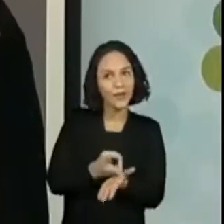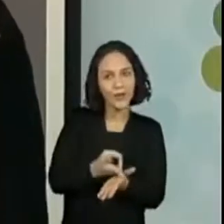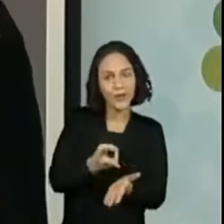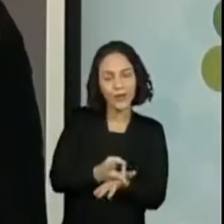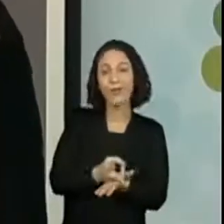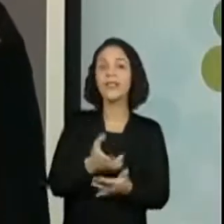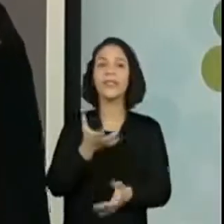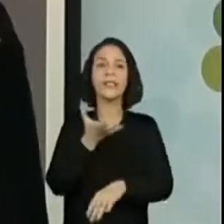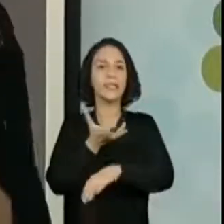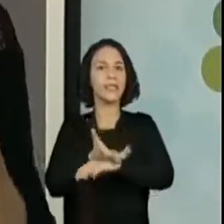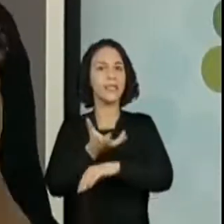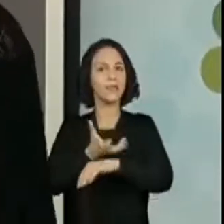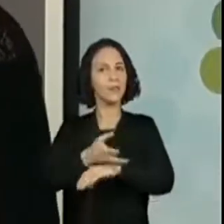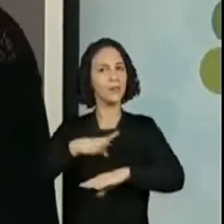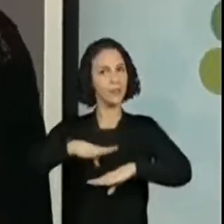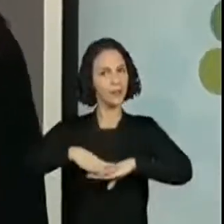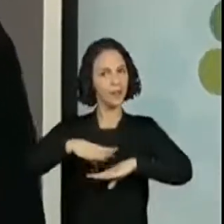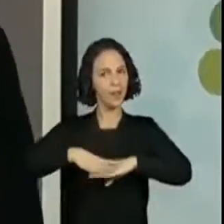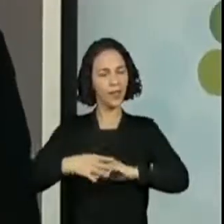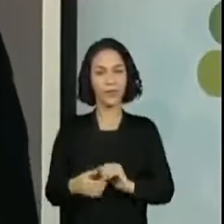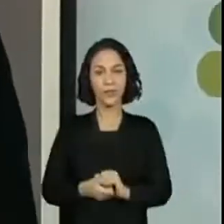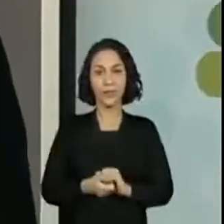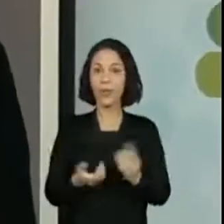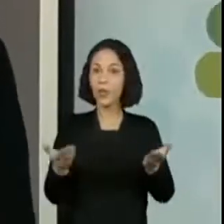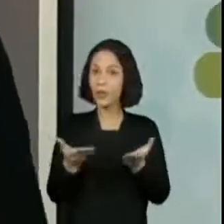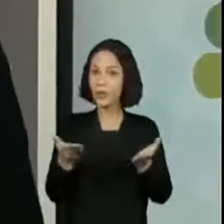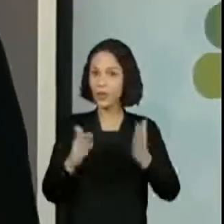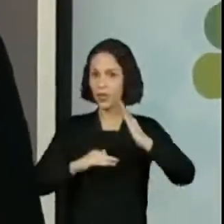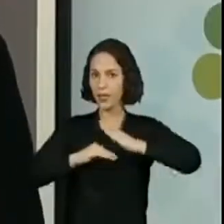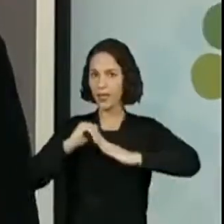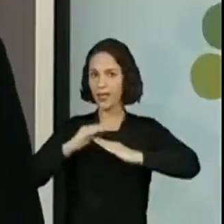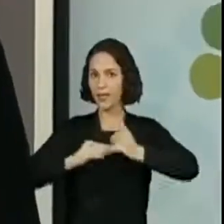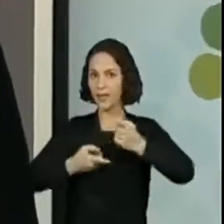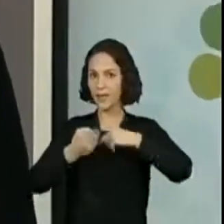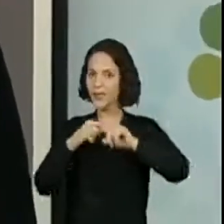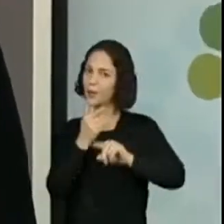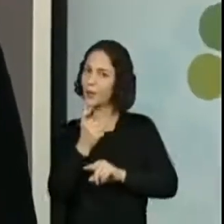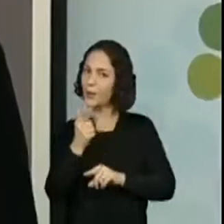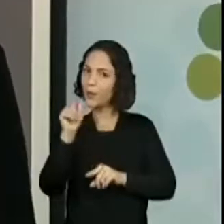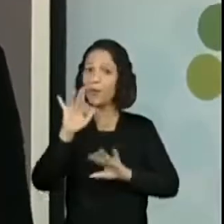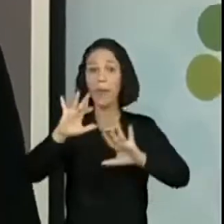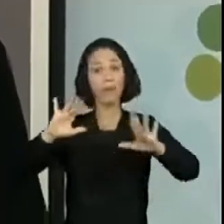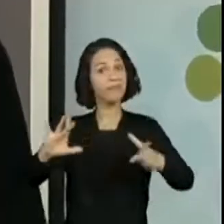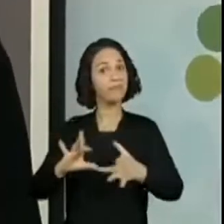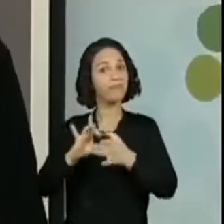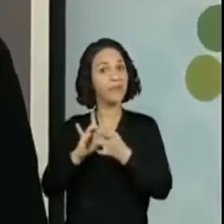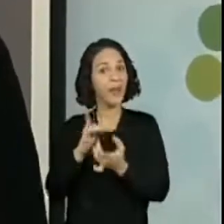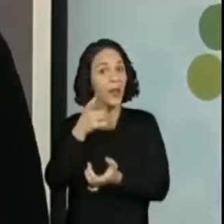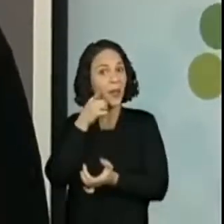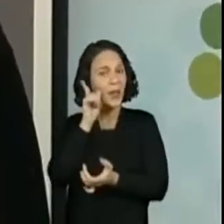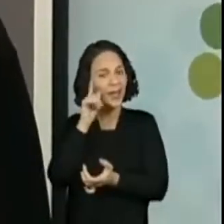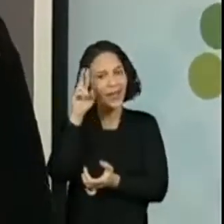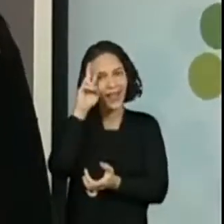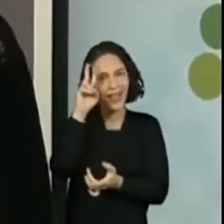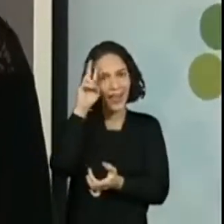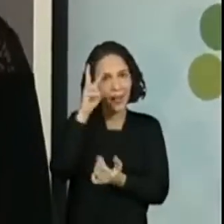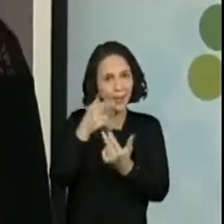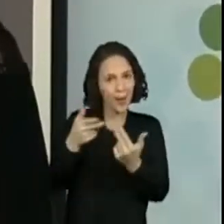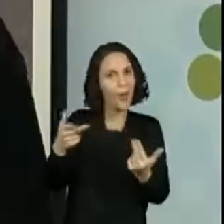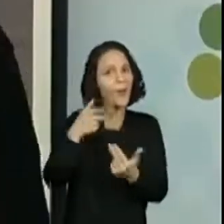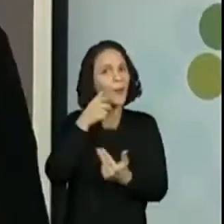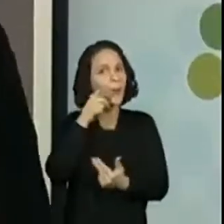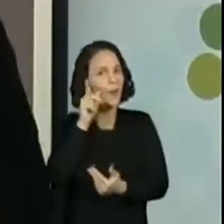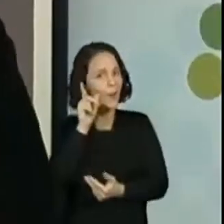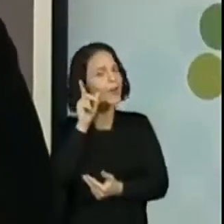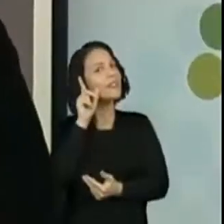de matemática, hoje com uma outra habilidade aí, mas já fazendo um link com a de ontem, a gente vai relembrar algumas coisas de